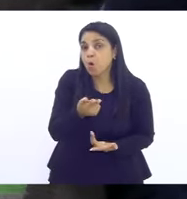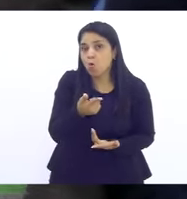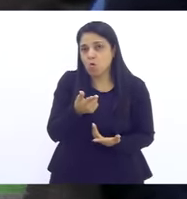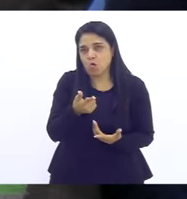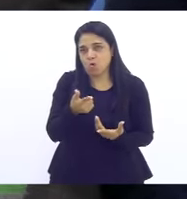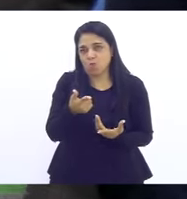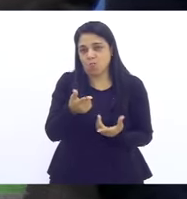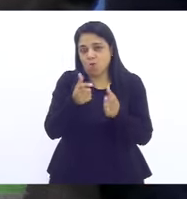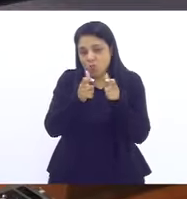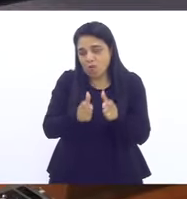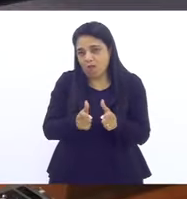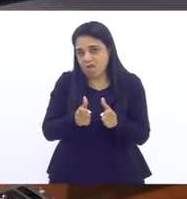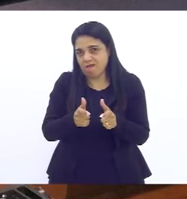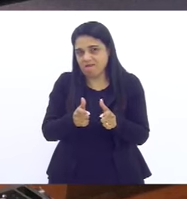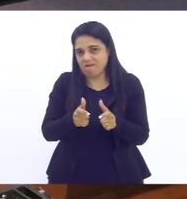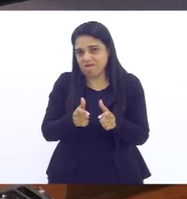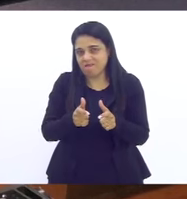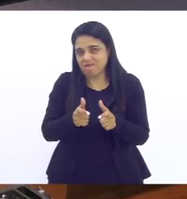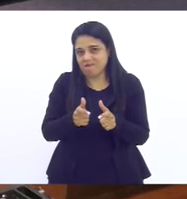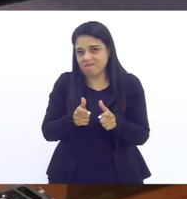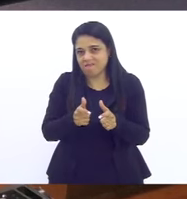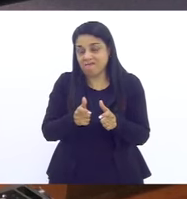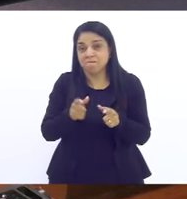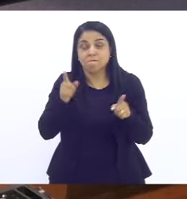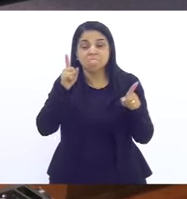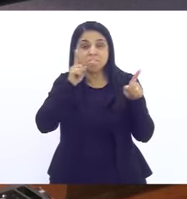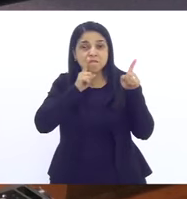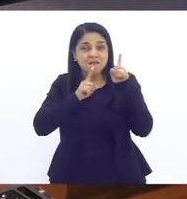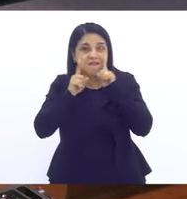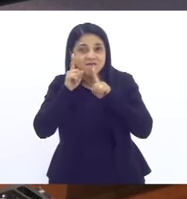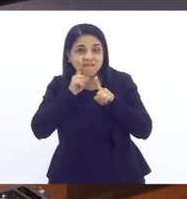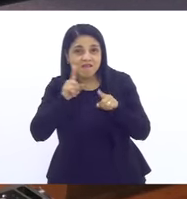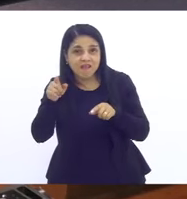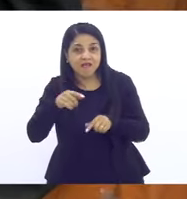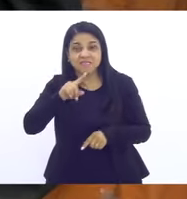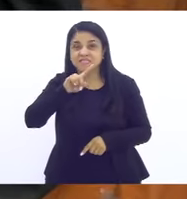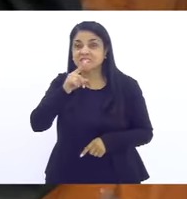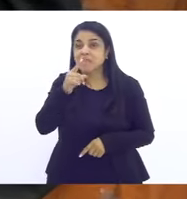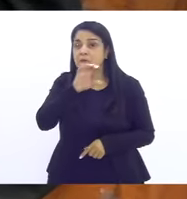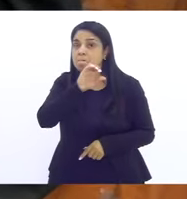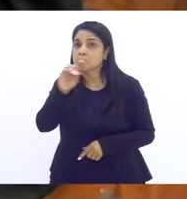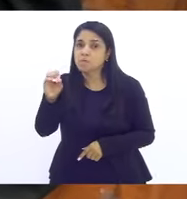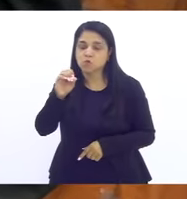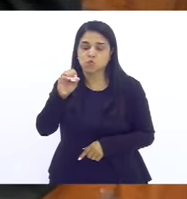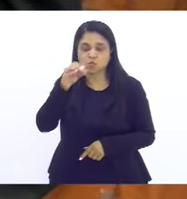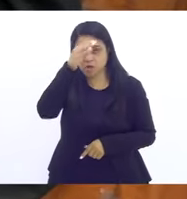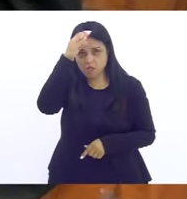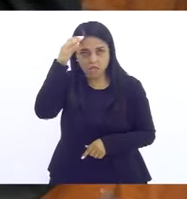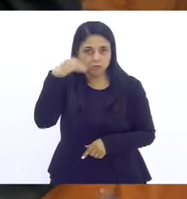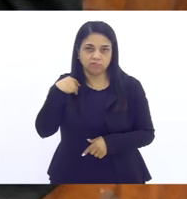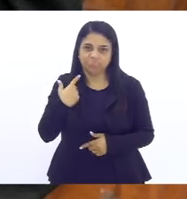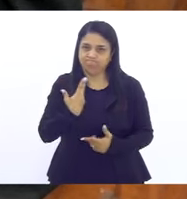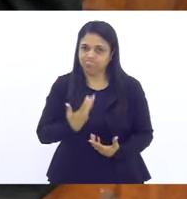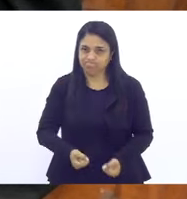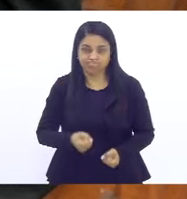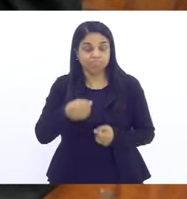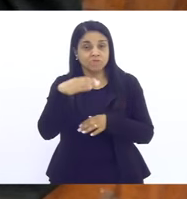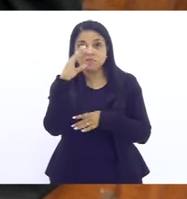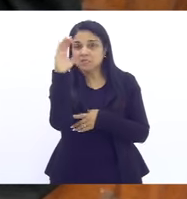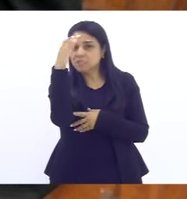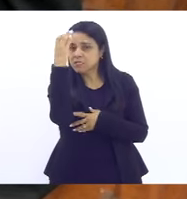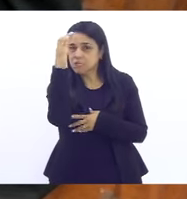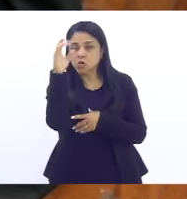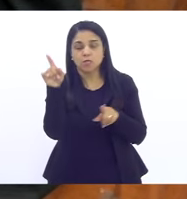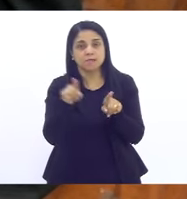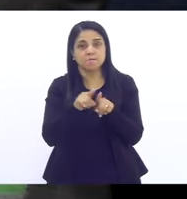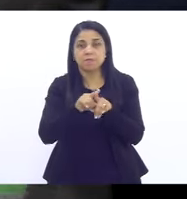400 mil clientes, pô, insatisfeitos. Maricá, mais de 100 mil clientes insatisfeitos. Niterói, tenho certeza que é quase